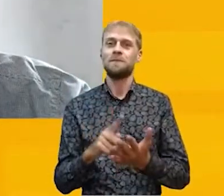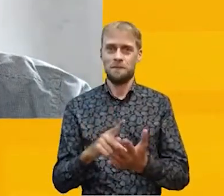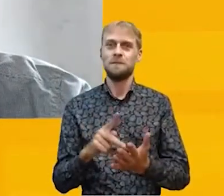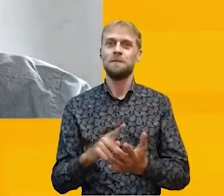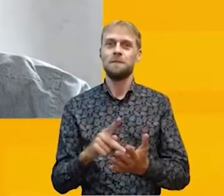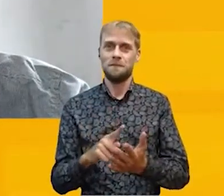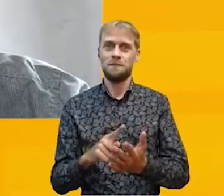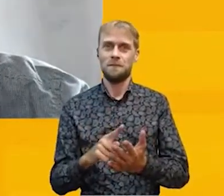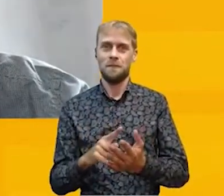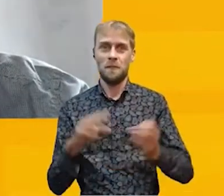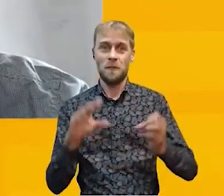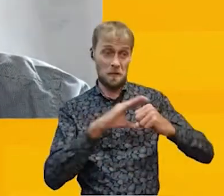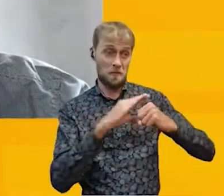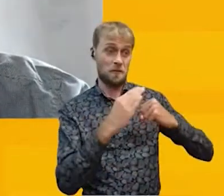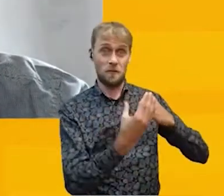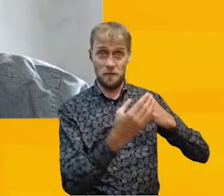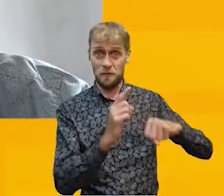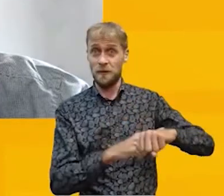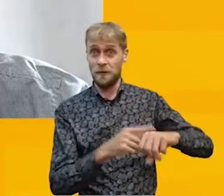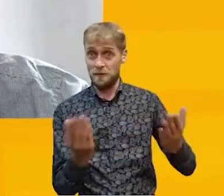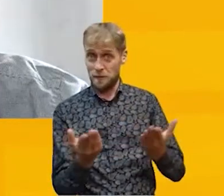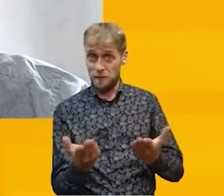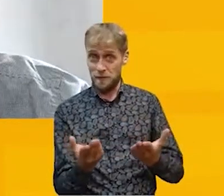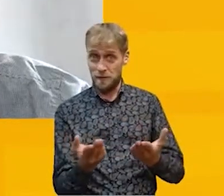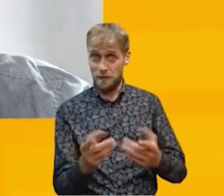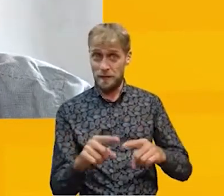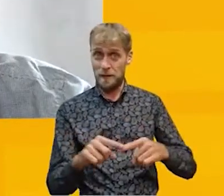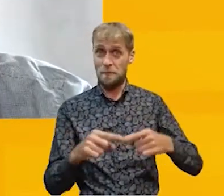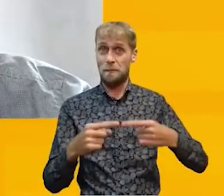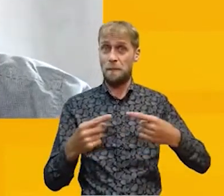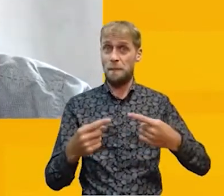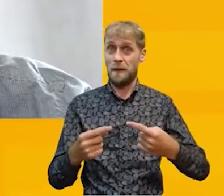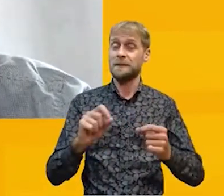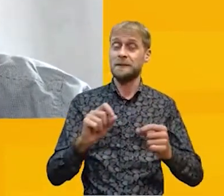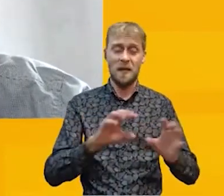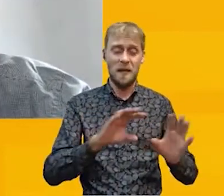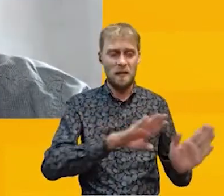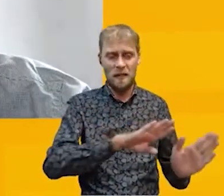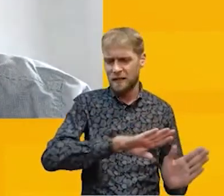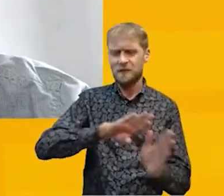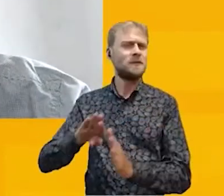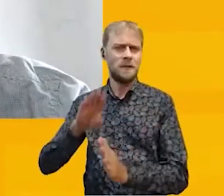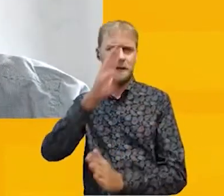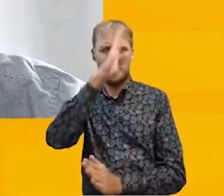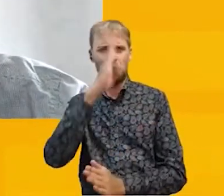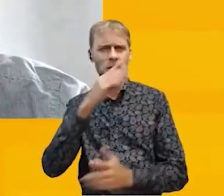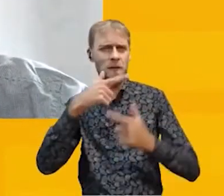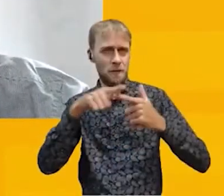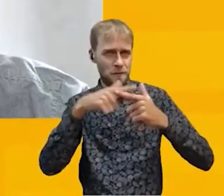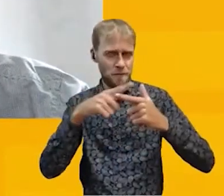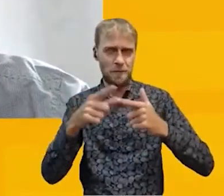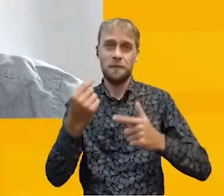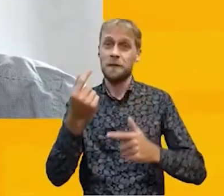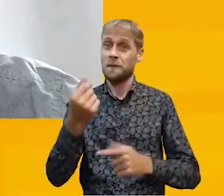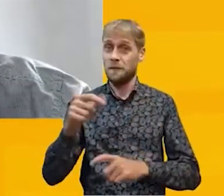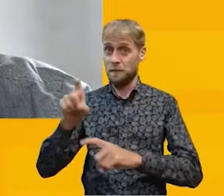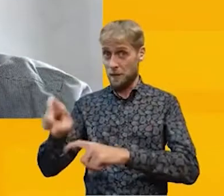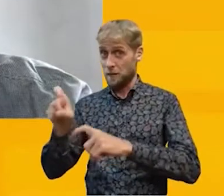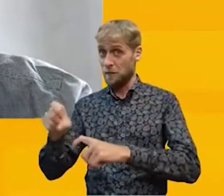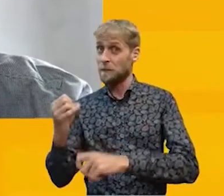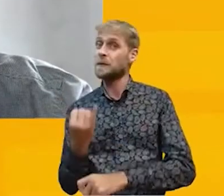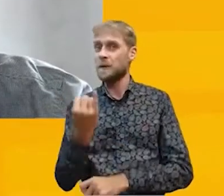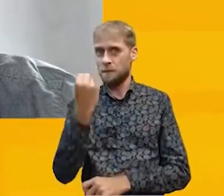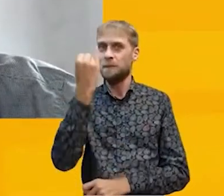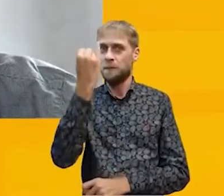nessa pandemia que está acontecendo no momento, é quem vai tirar o Brasil dessa crise econômica, será o setor agropecuário no